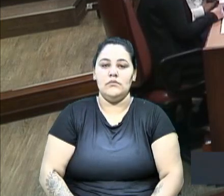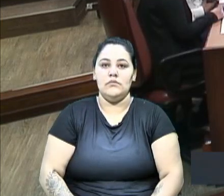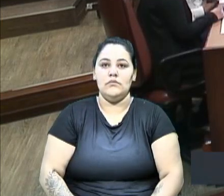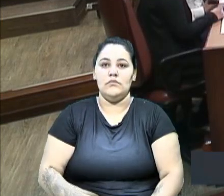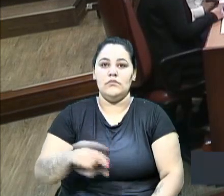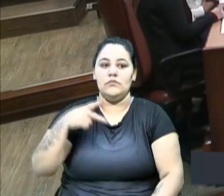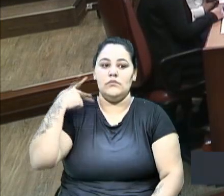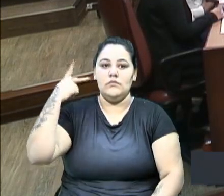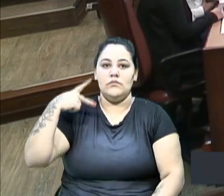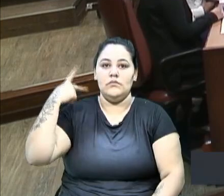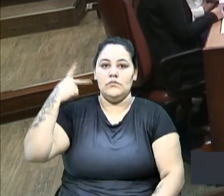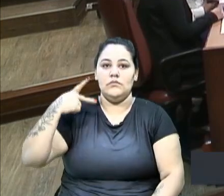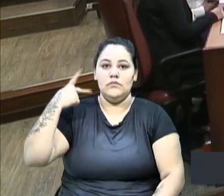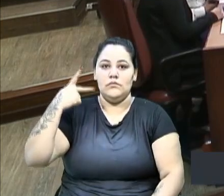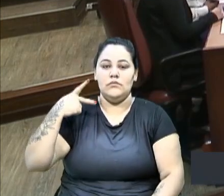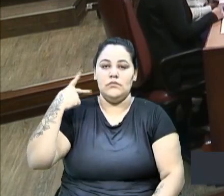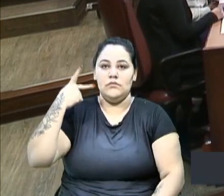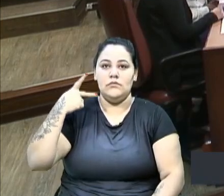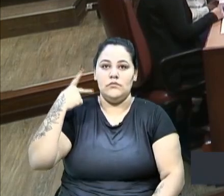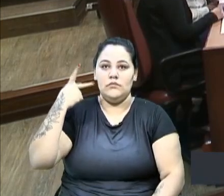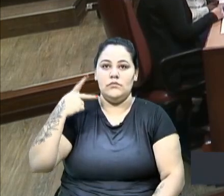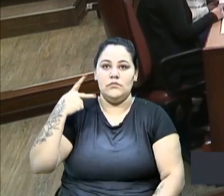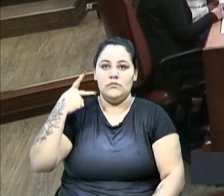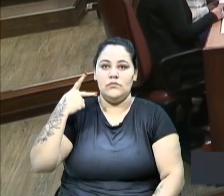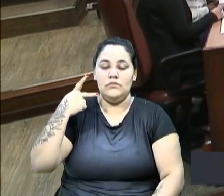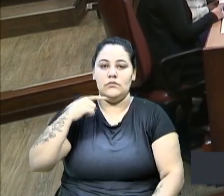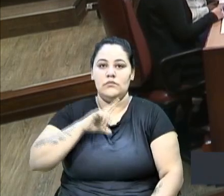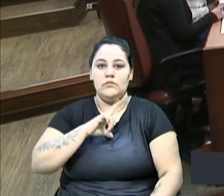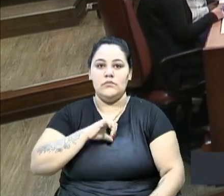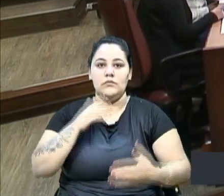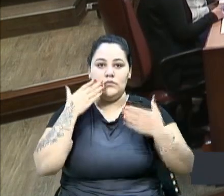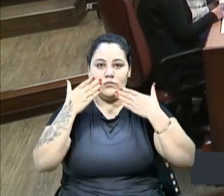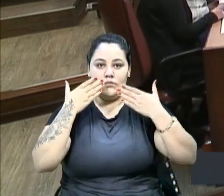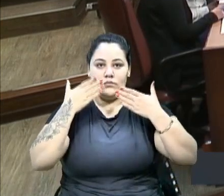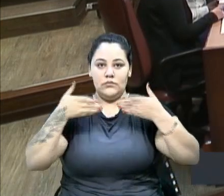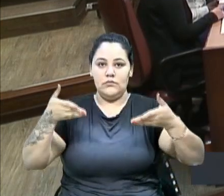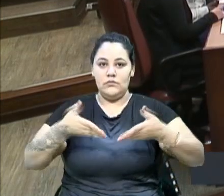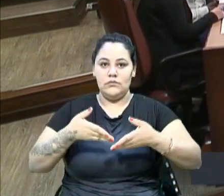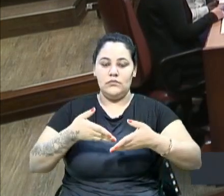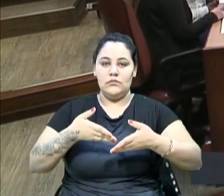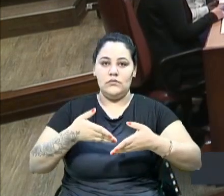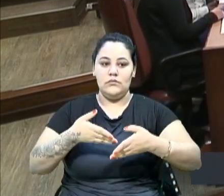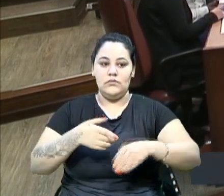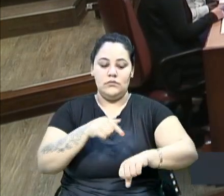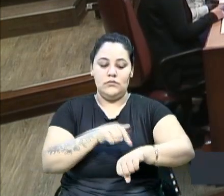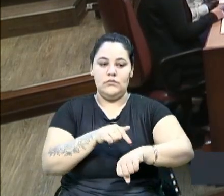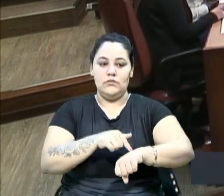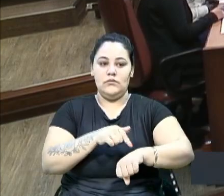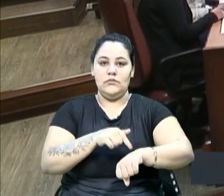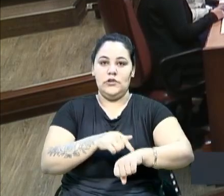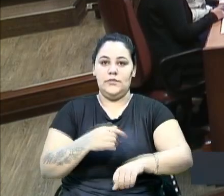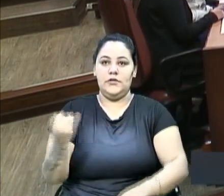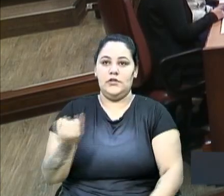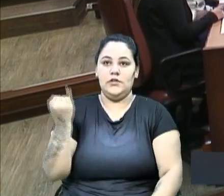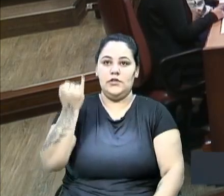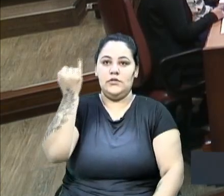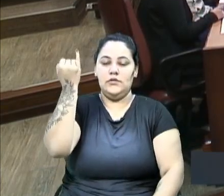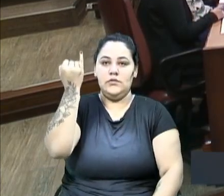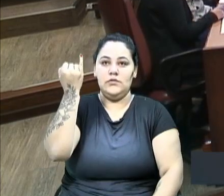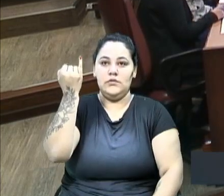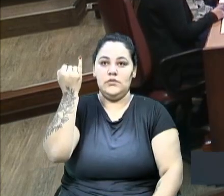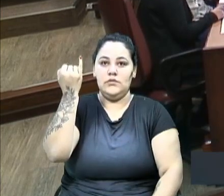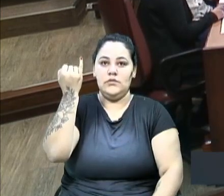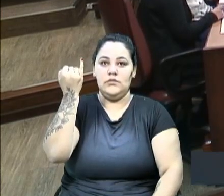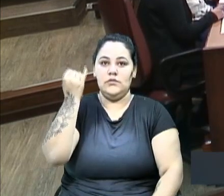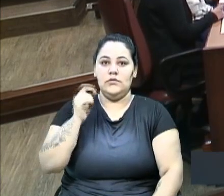vereadoras senhores vereadores eu não tenho dúvida que a gente vive um momento muito importante aqui para quem